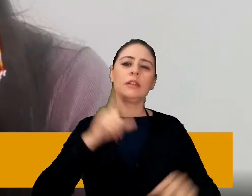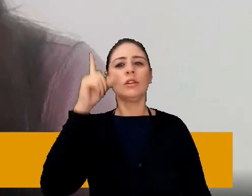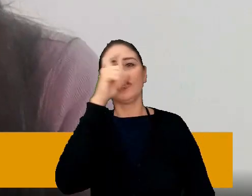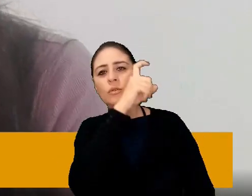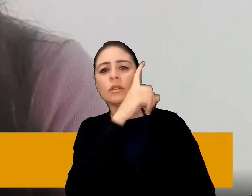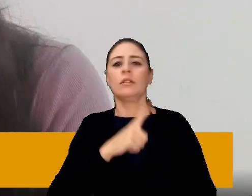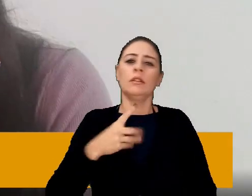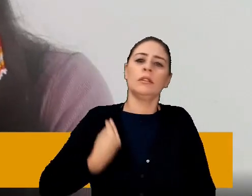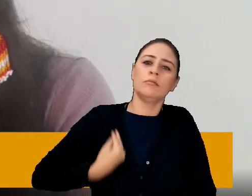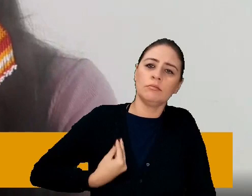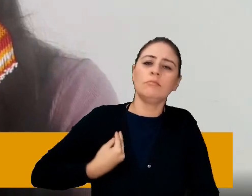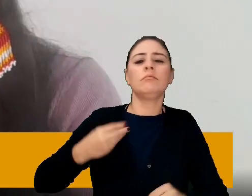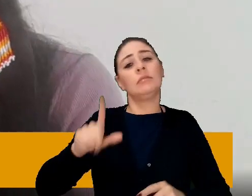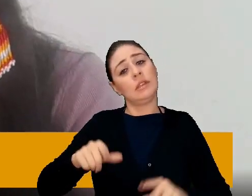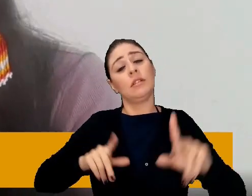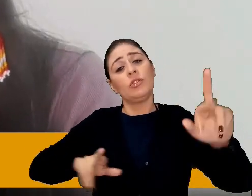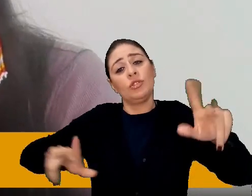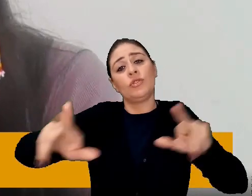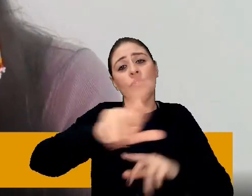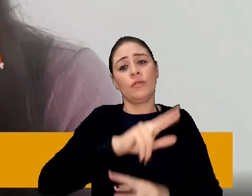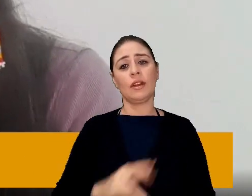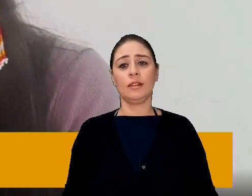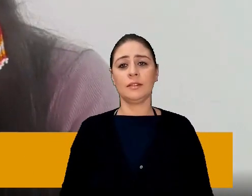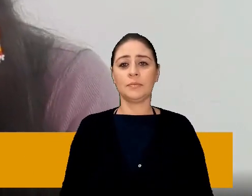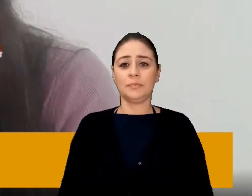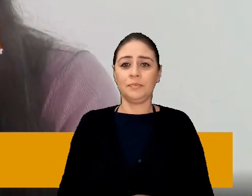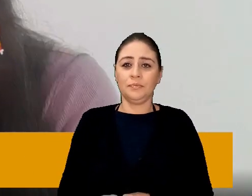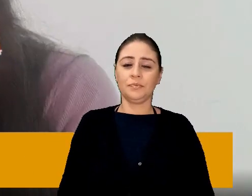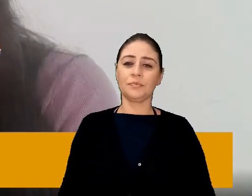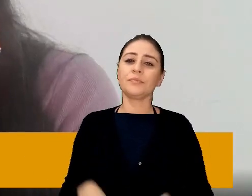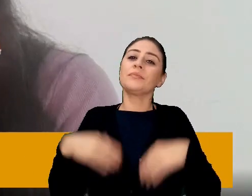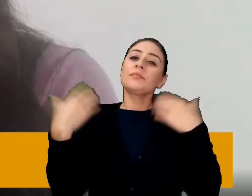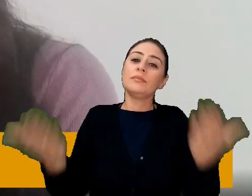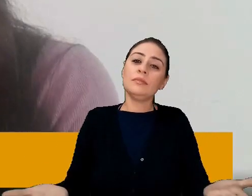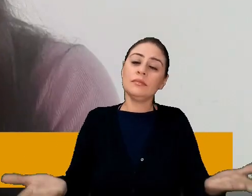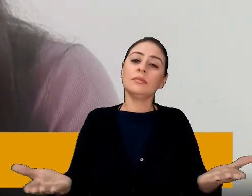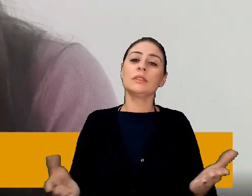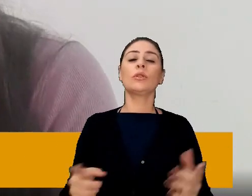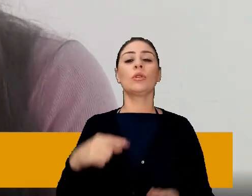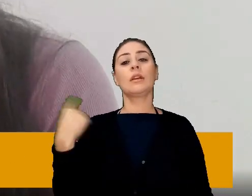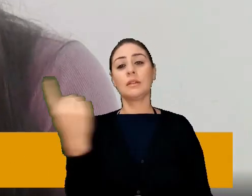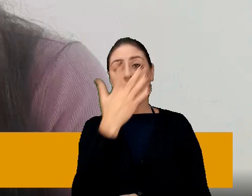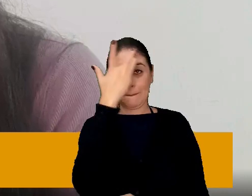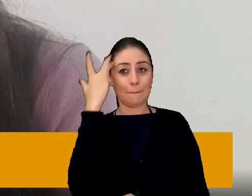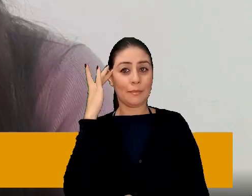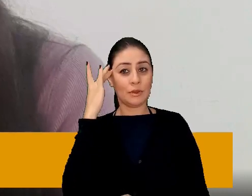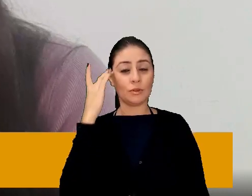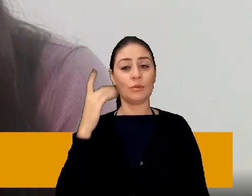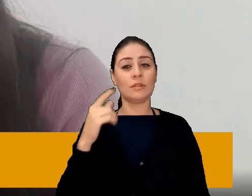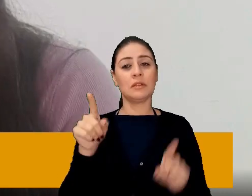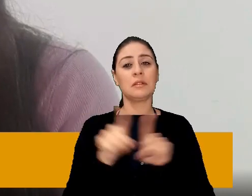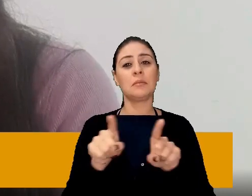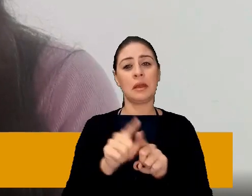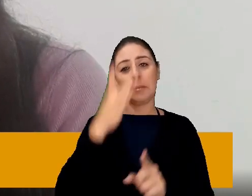e as nossas realidades, que às vezes são diferentes, a maioria das vezes são diferentes. Então, quando as pessoas,